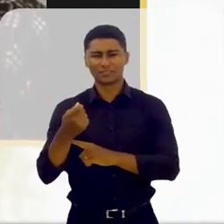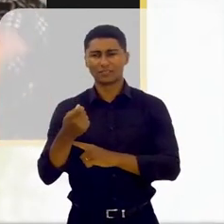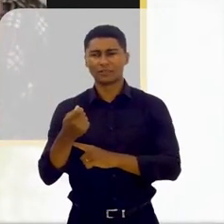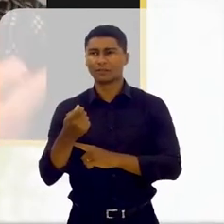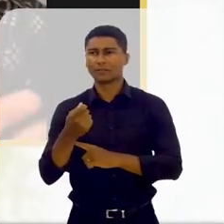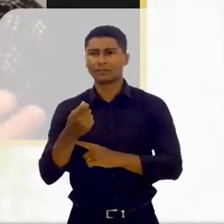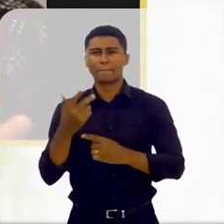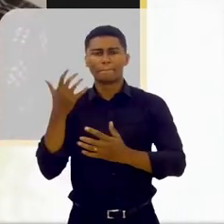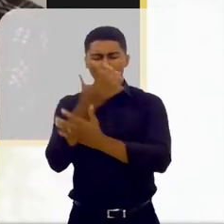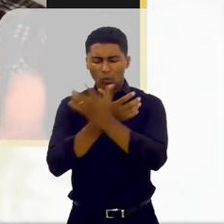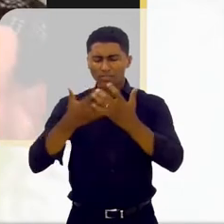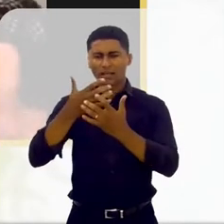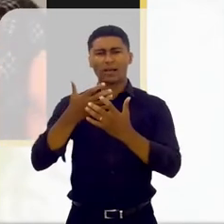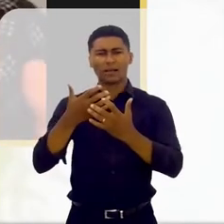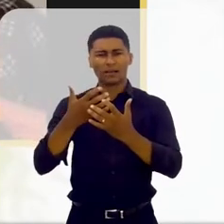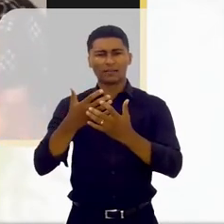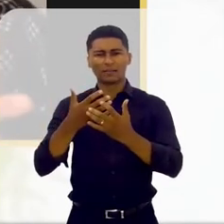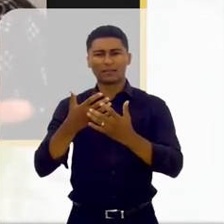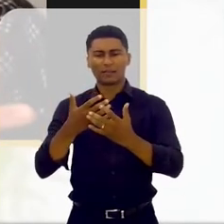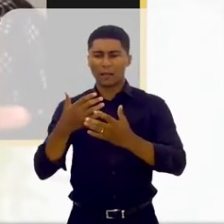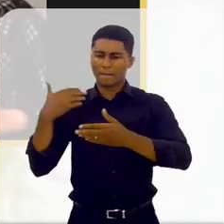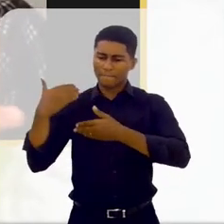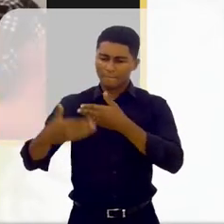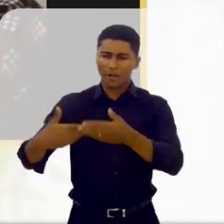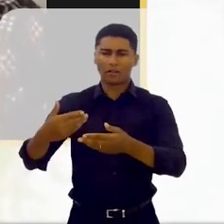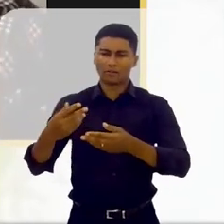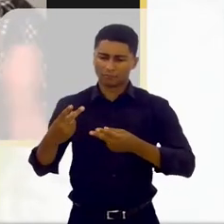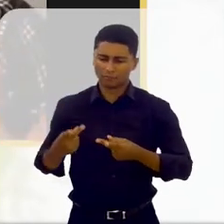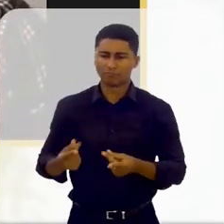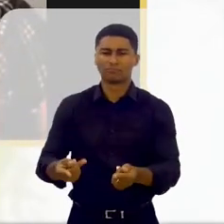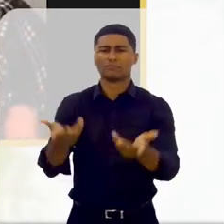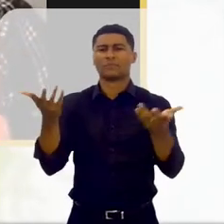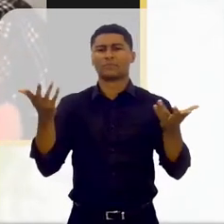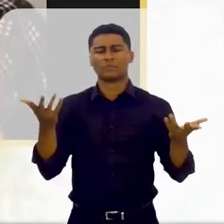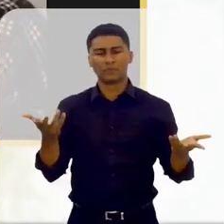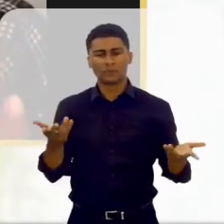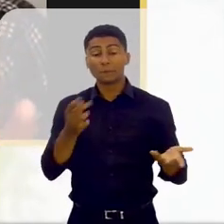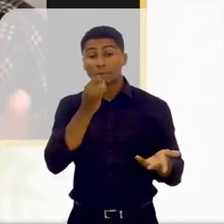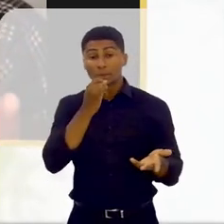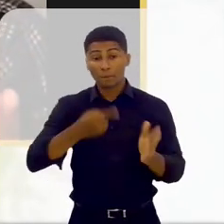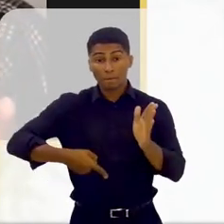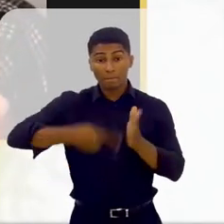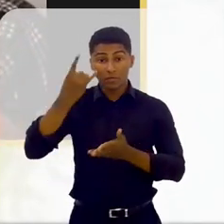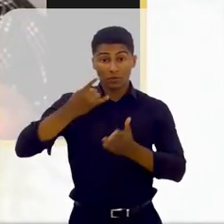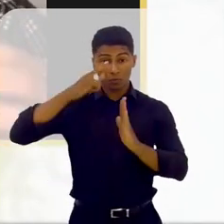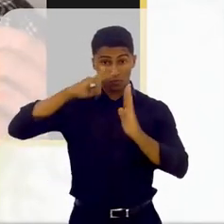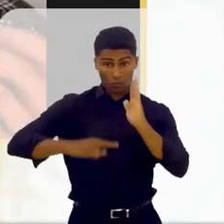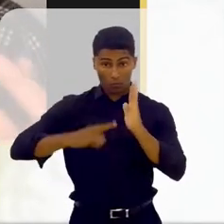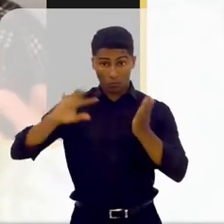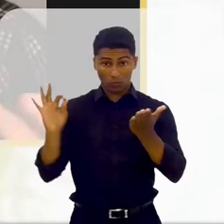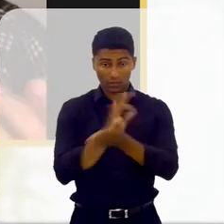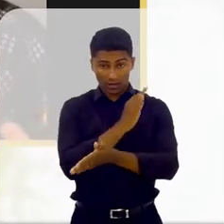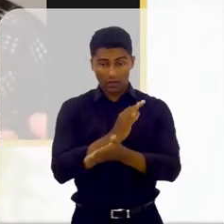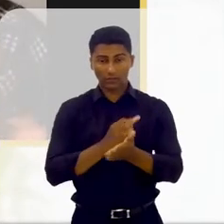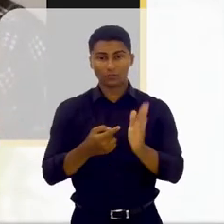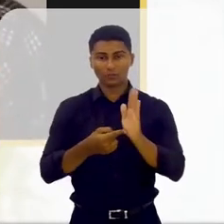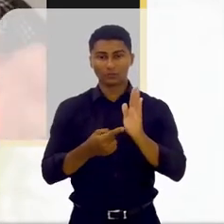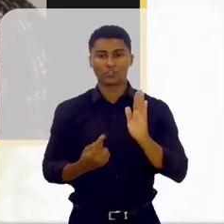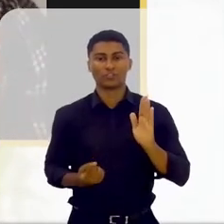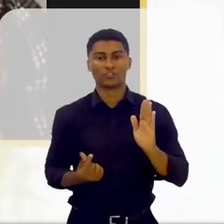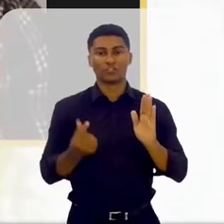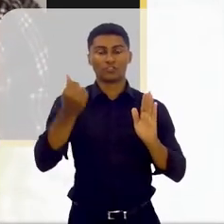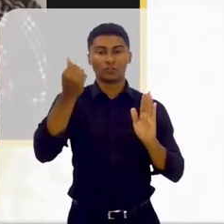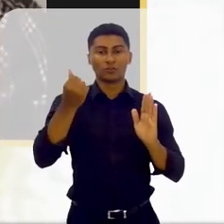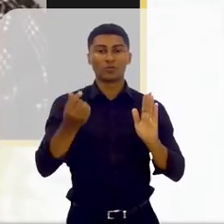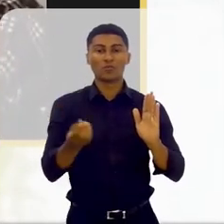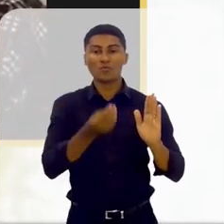que né? dure, tá? E isso tudo dentro da nossa limitação. Nosso primeiro contrato mesmo de muito dinheiro foi